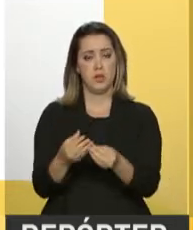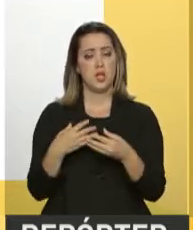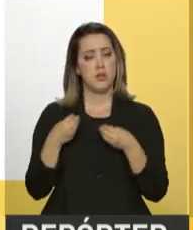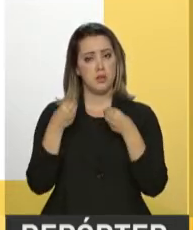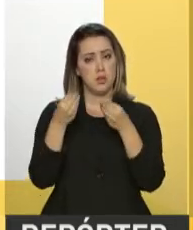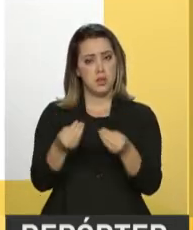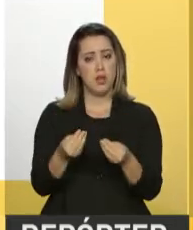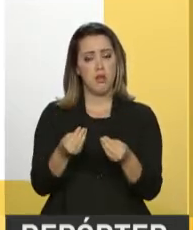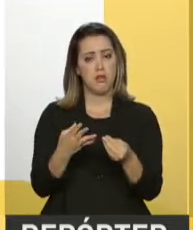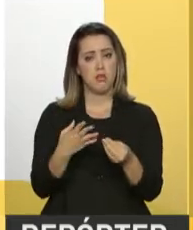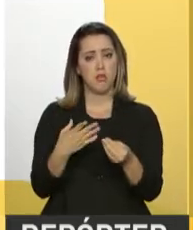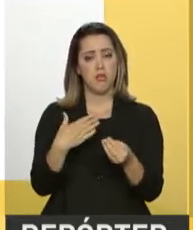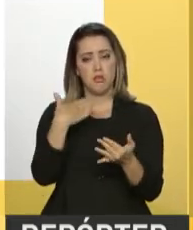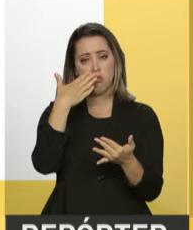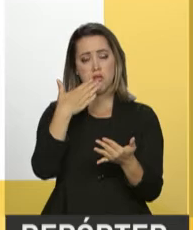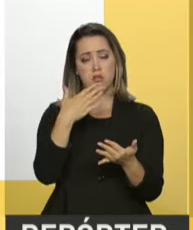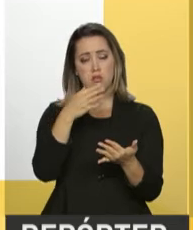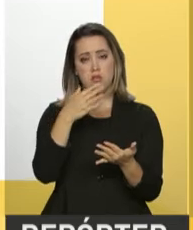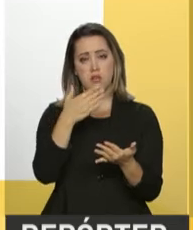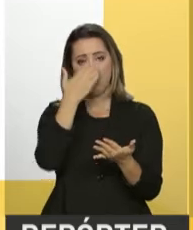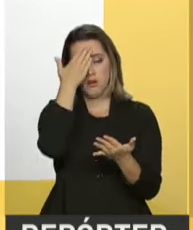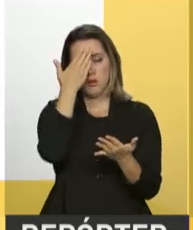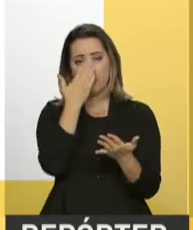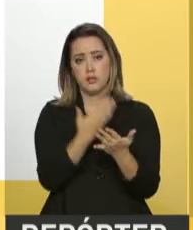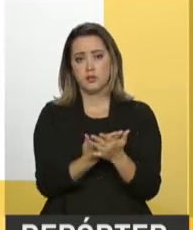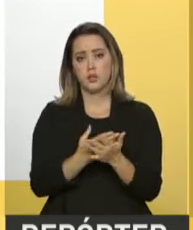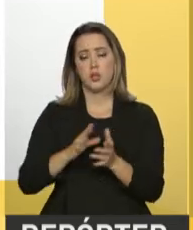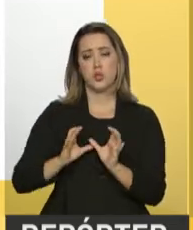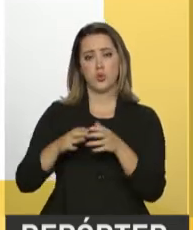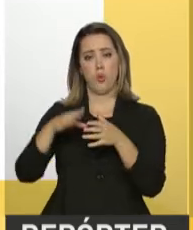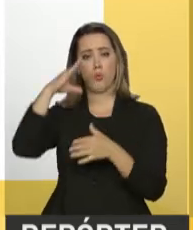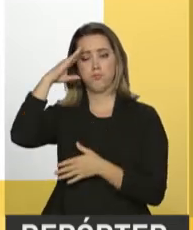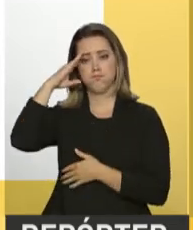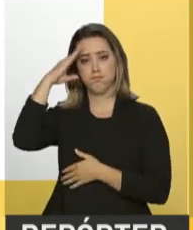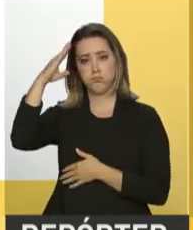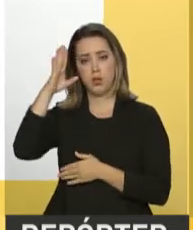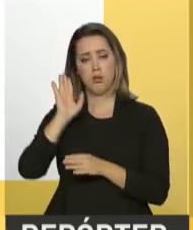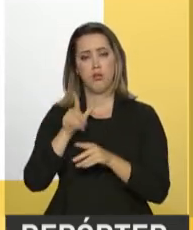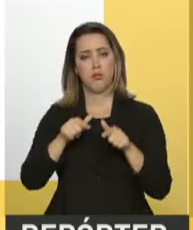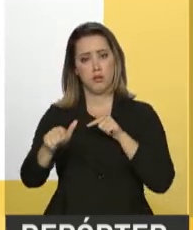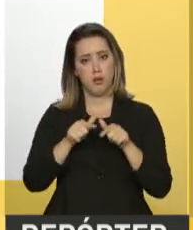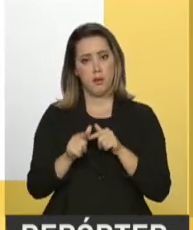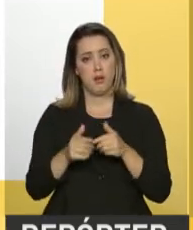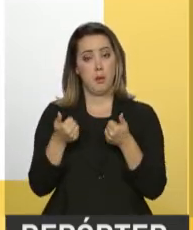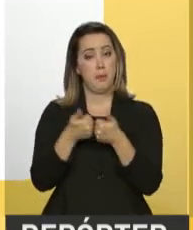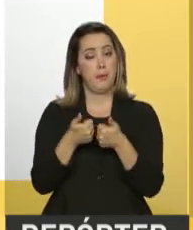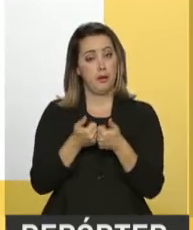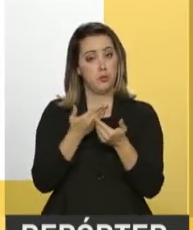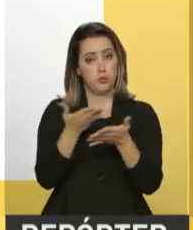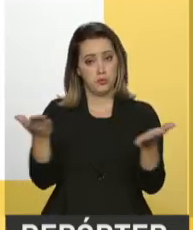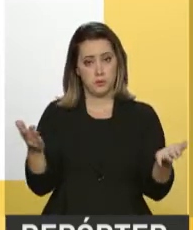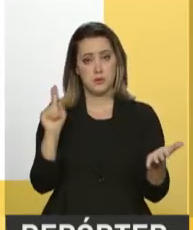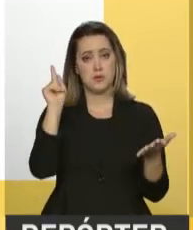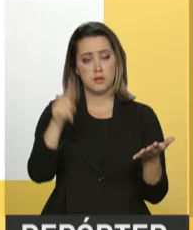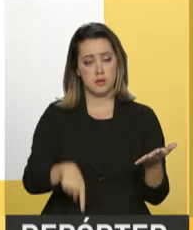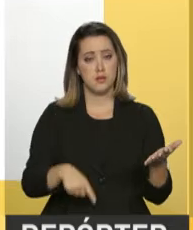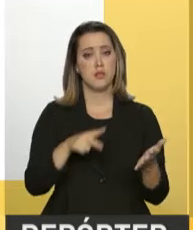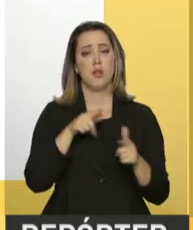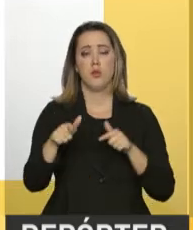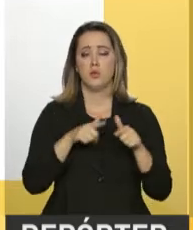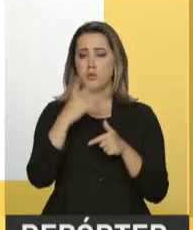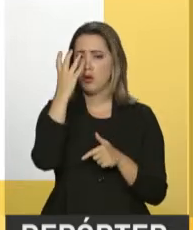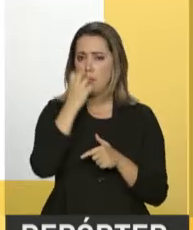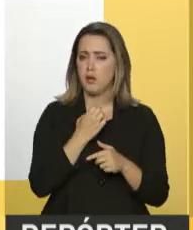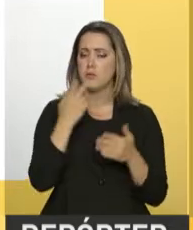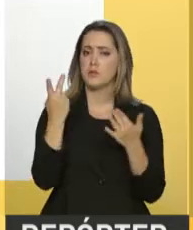que deem um crédito às forças militares e policiais que vão estar nesse trabalho. É um trabalho sério, é um trabalho